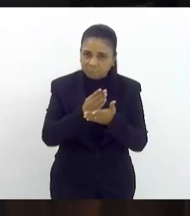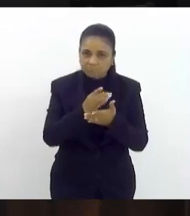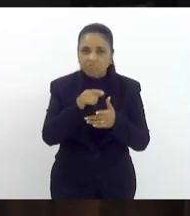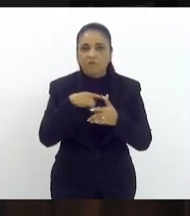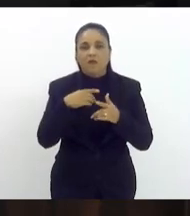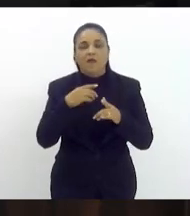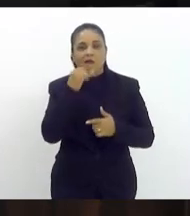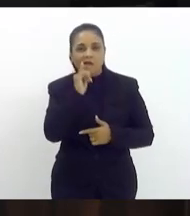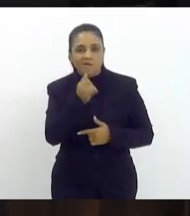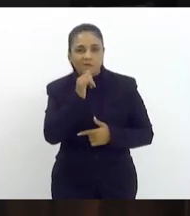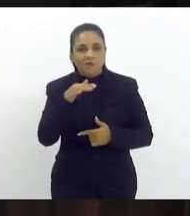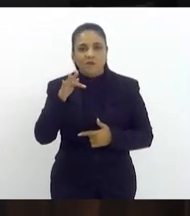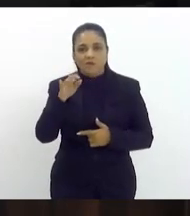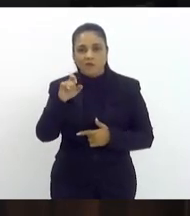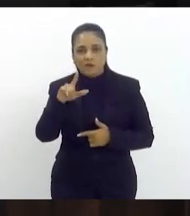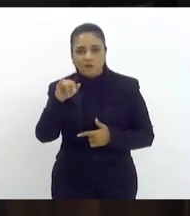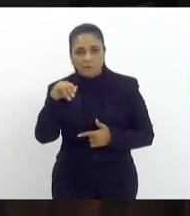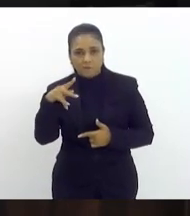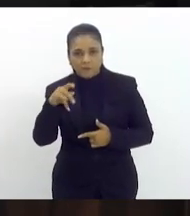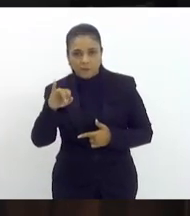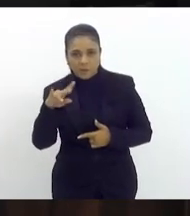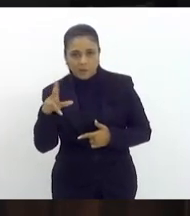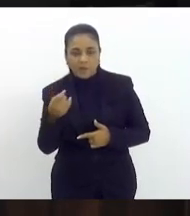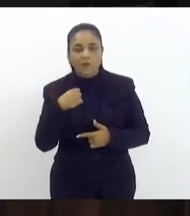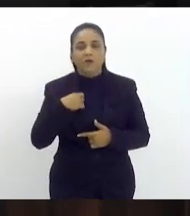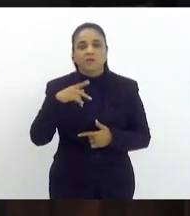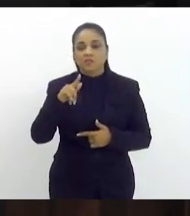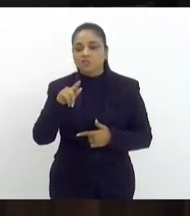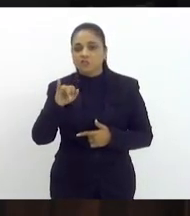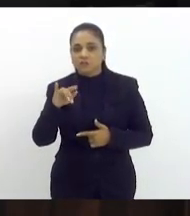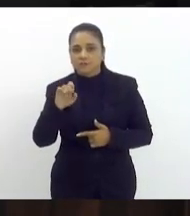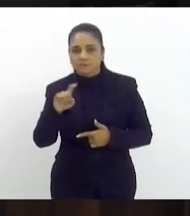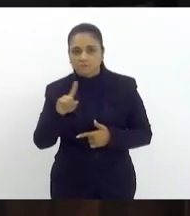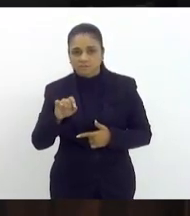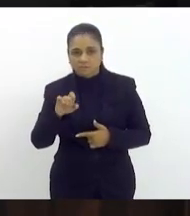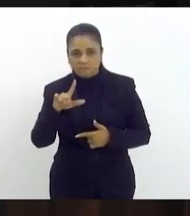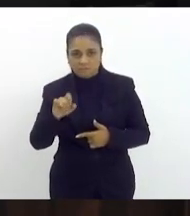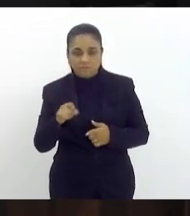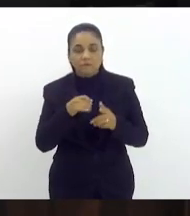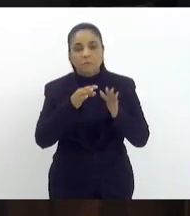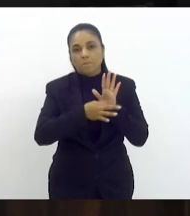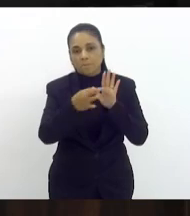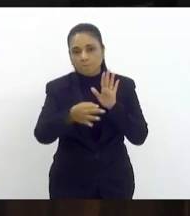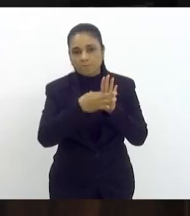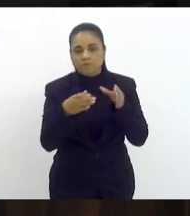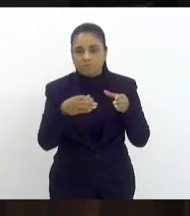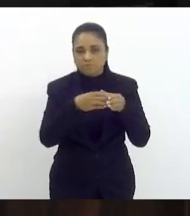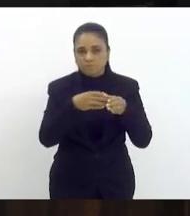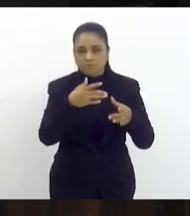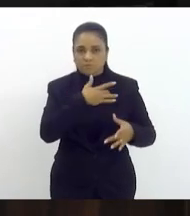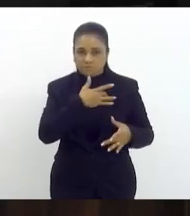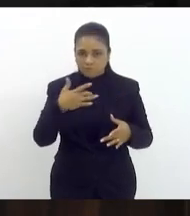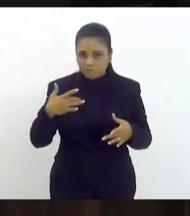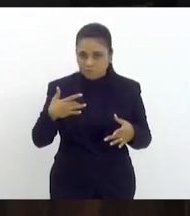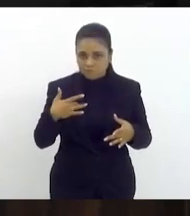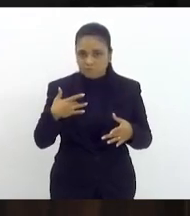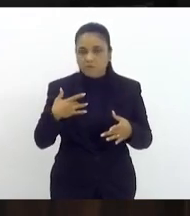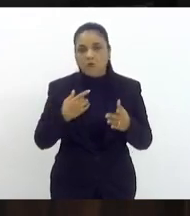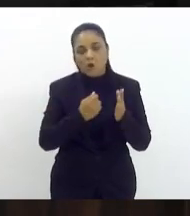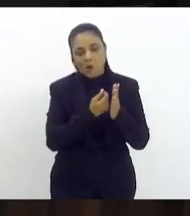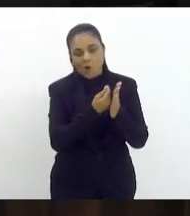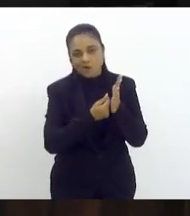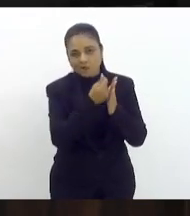Relatores, deputados Felipinho Raves e Gisele Monteiro. Pendendo de pareceres das comissões de Saúde e de Orçamento,